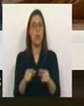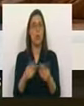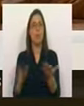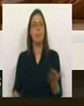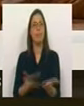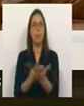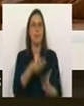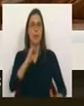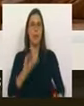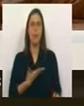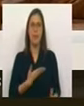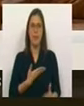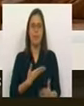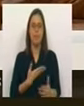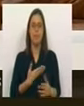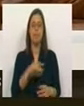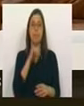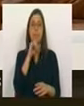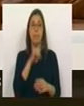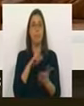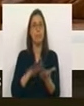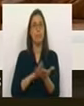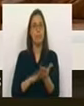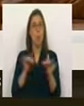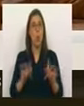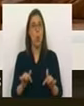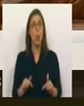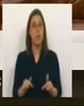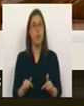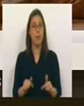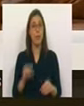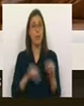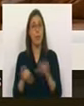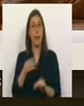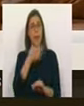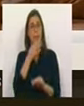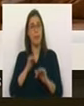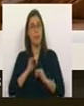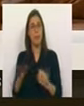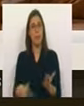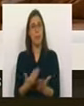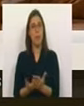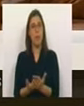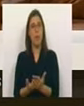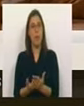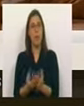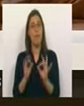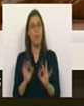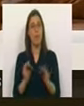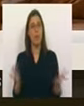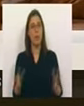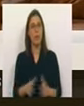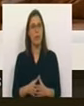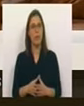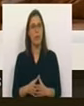a proposta do PSD e pode prová-lo hoje mesmo votando a nossa proposta